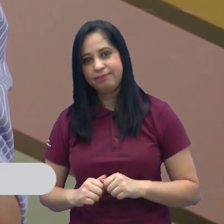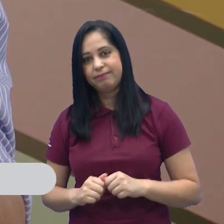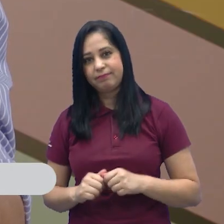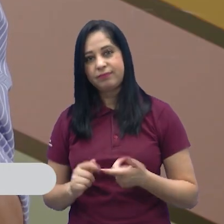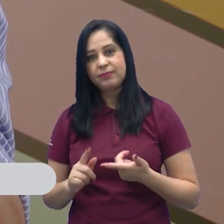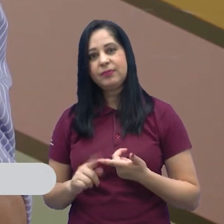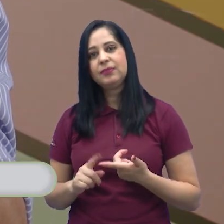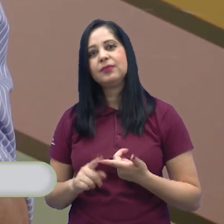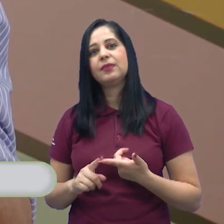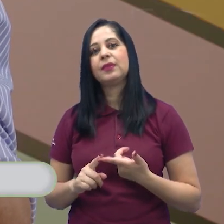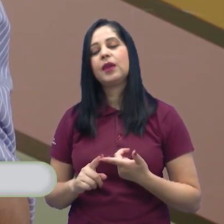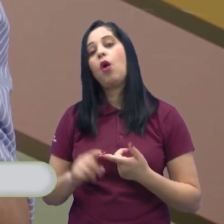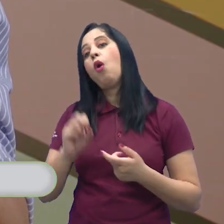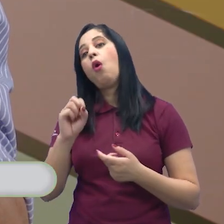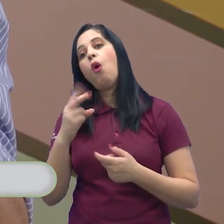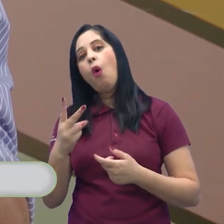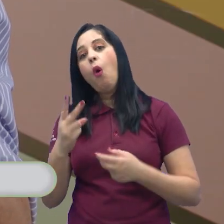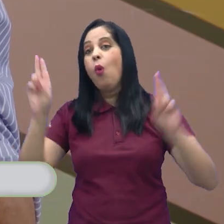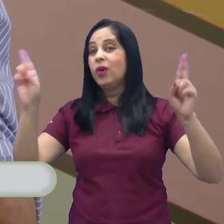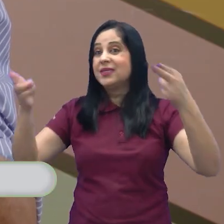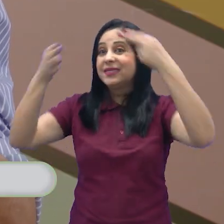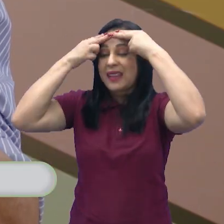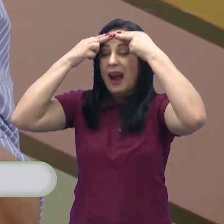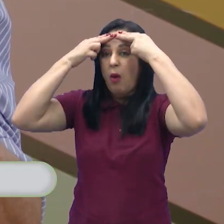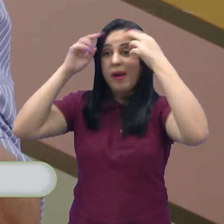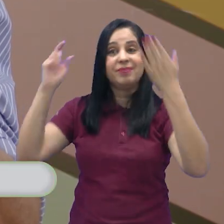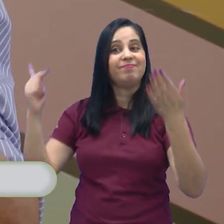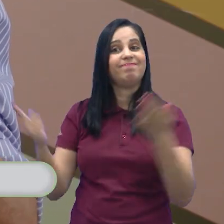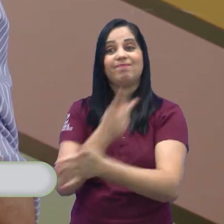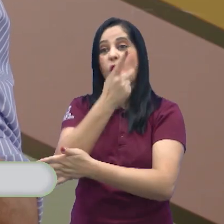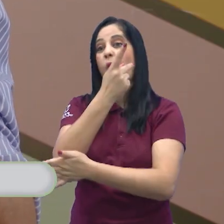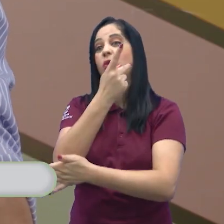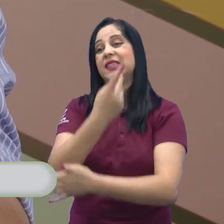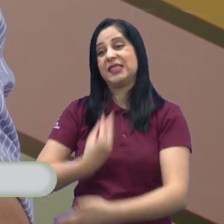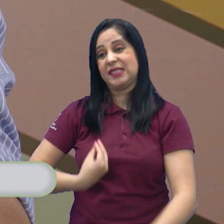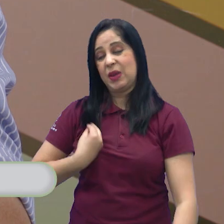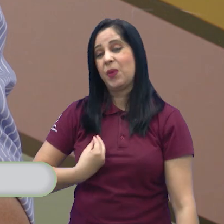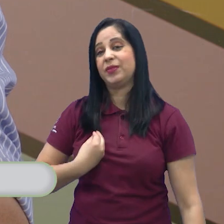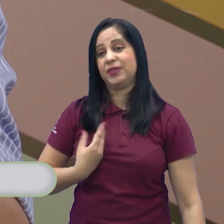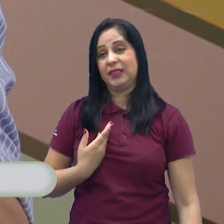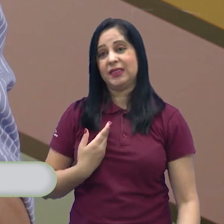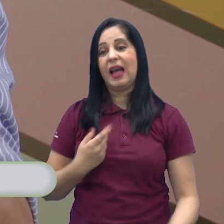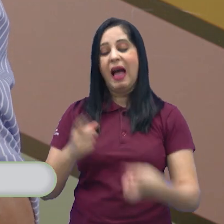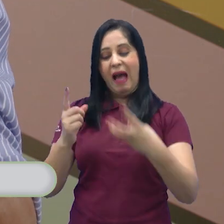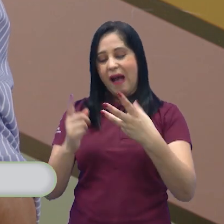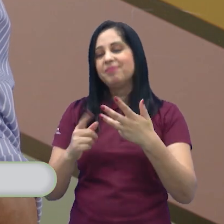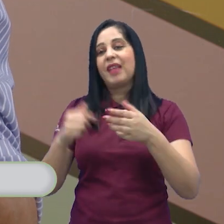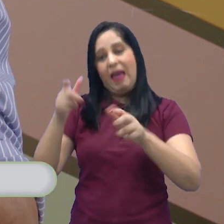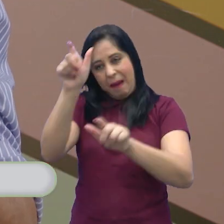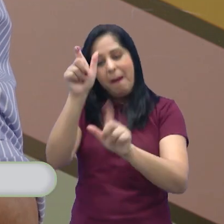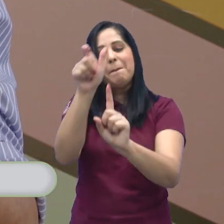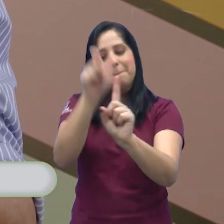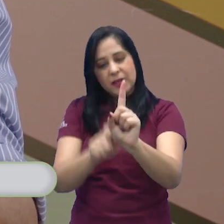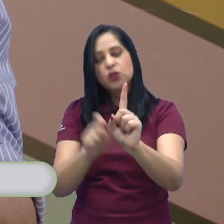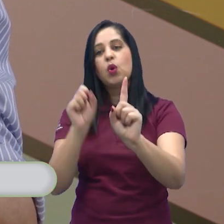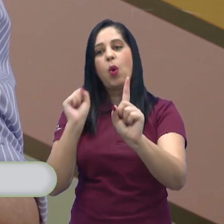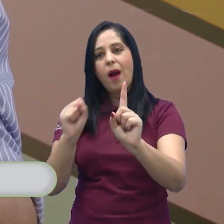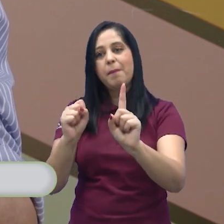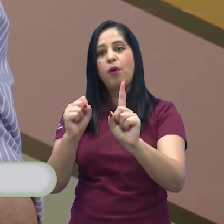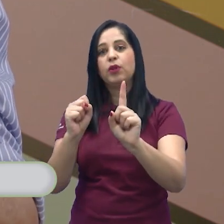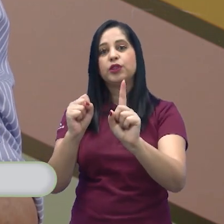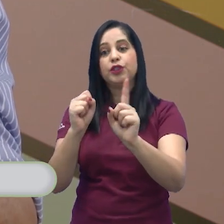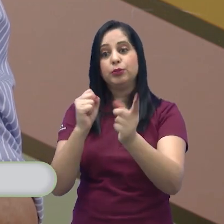Alguns traumas que as pessoas passam que podem desencadear a esquizofrenia. Então, desencadear porque ela já